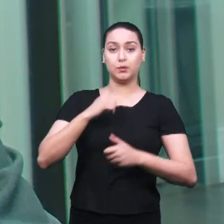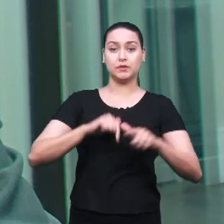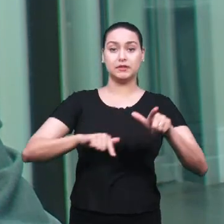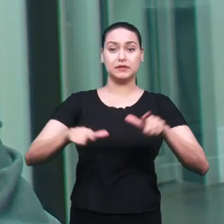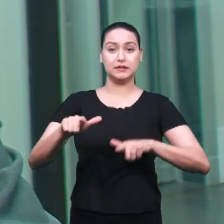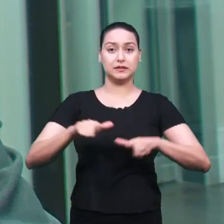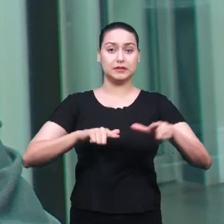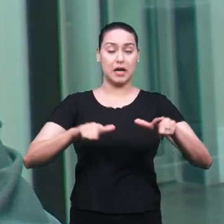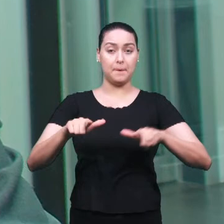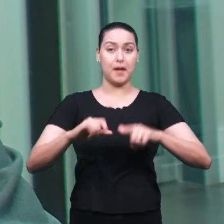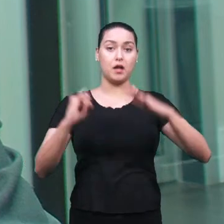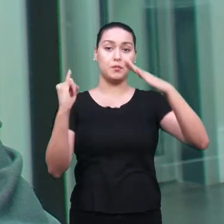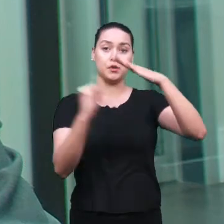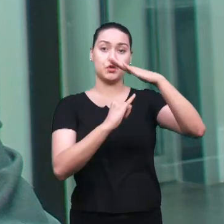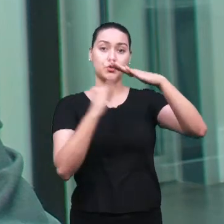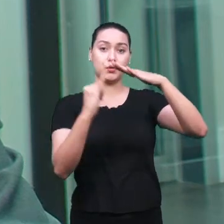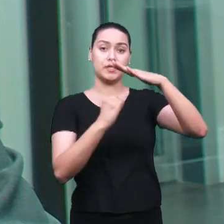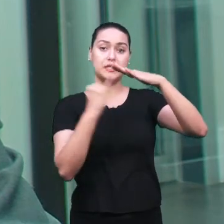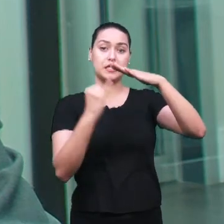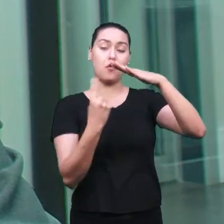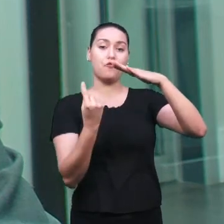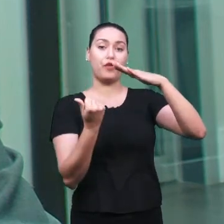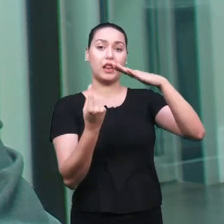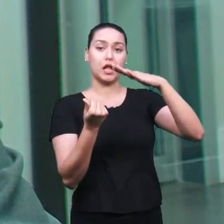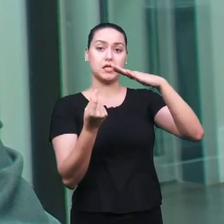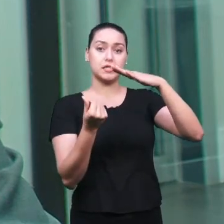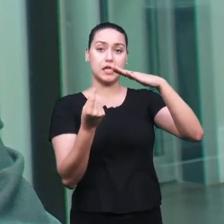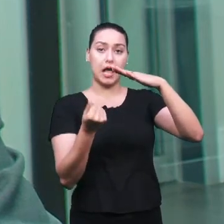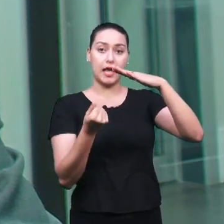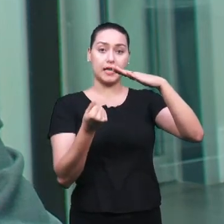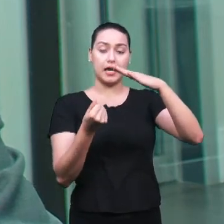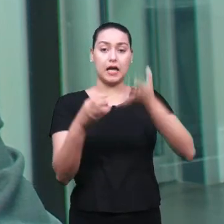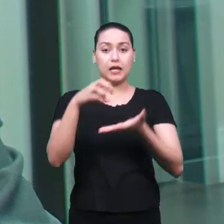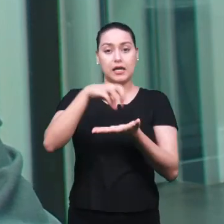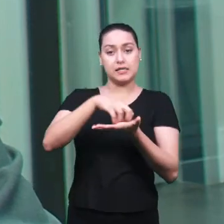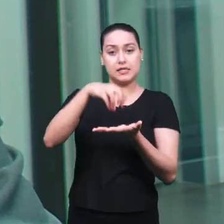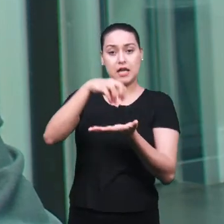instituição financeira que tem sede na Suíça,